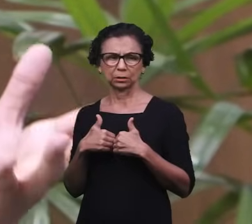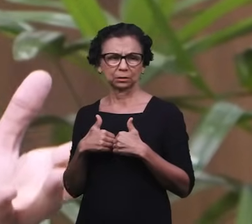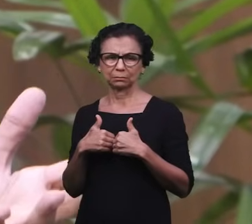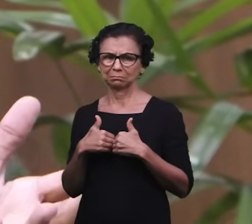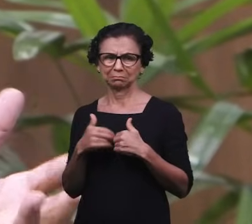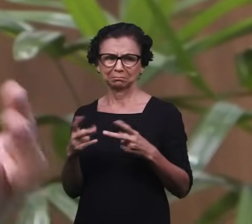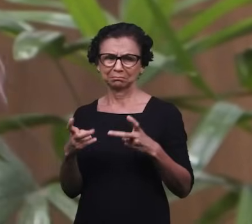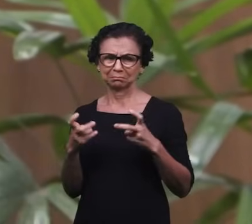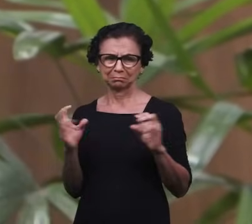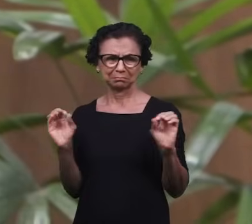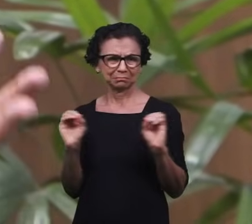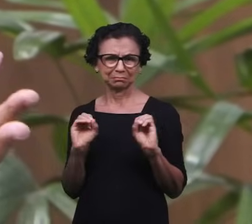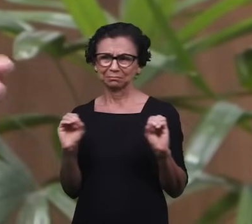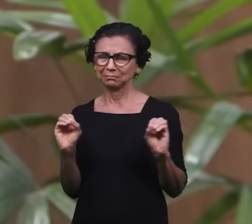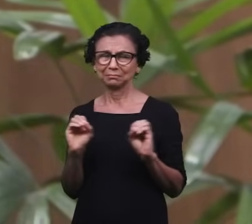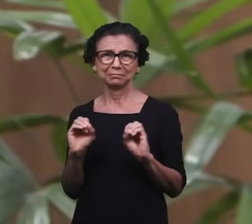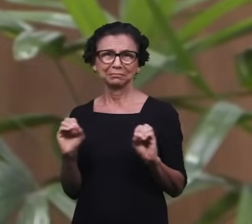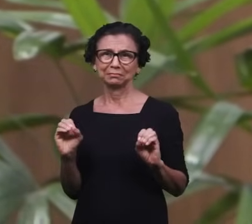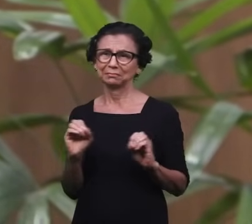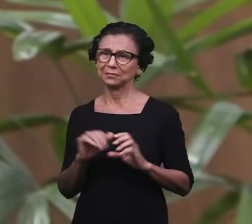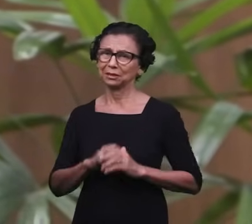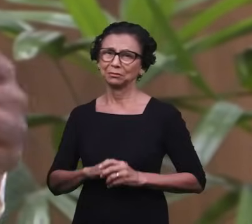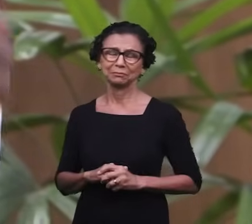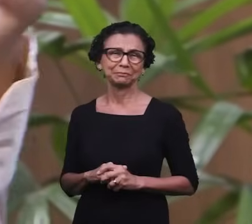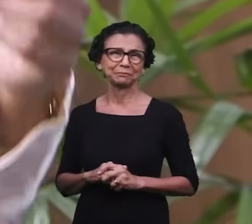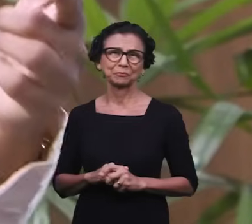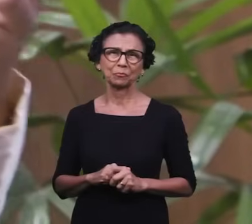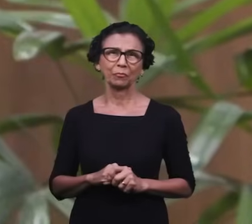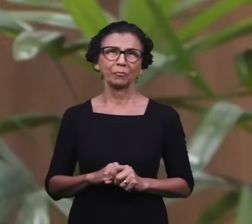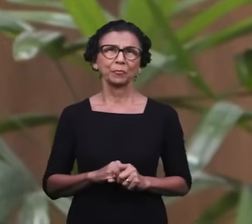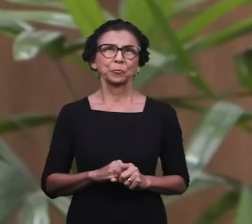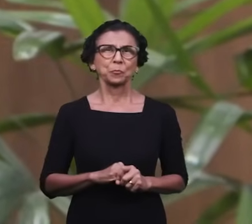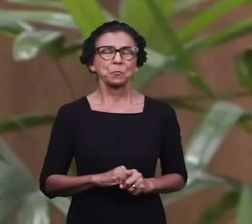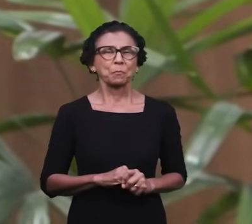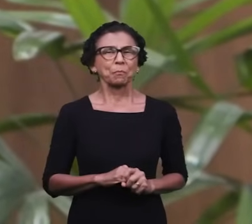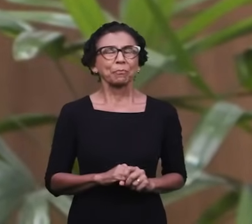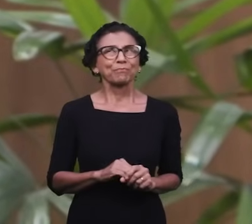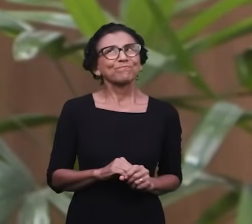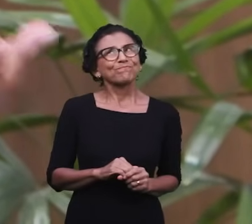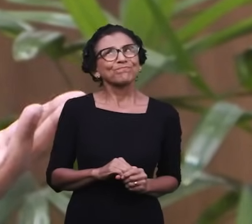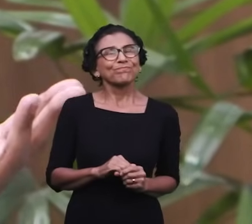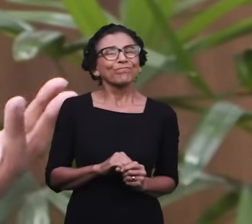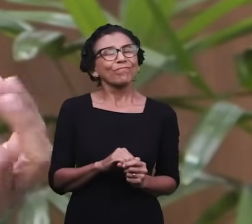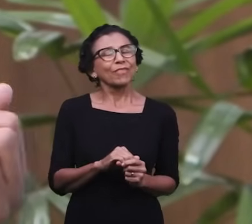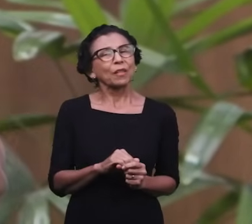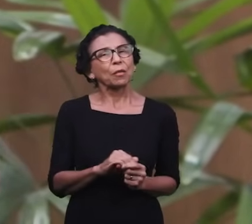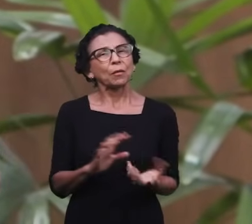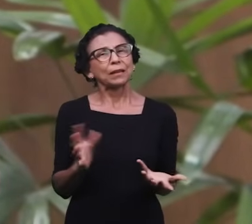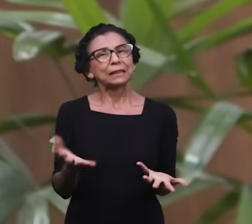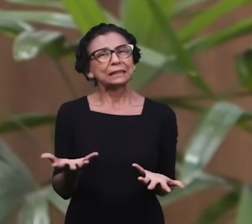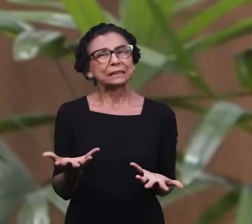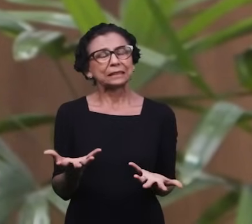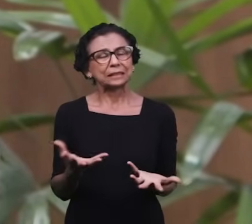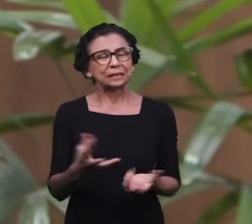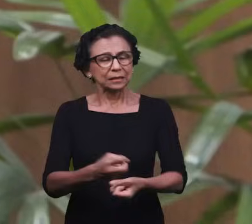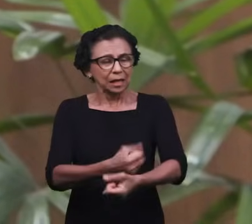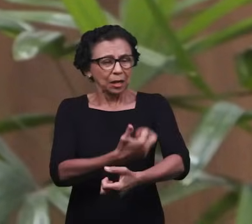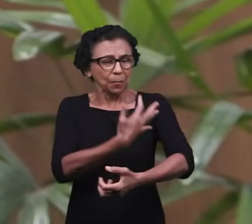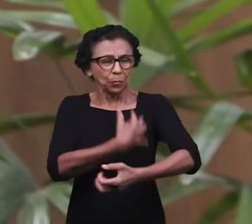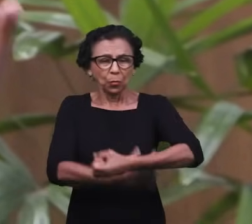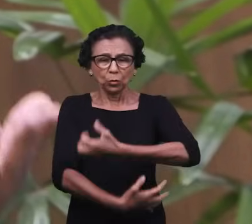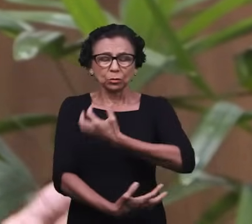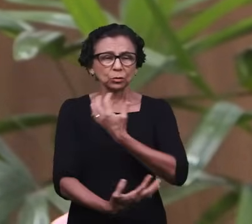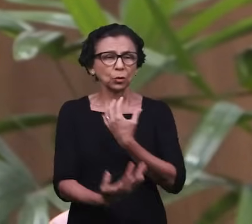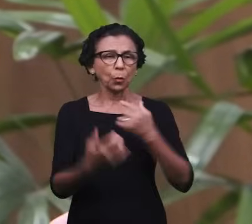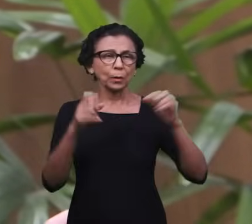decodifica, não decifra bem o que essas emoções estão representando e como